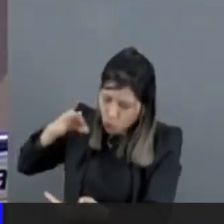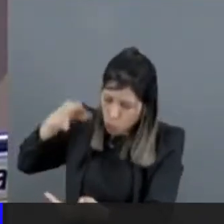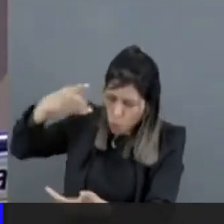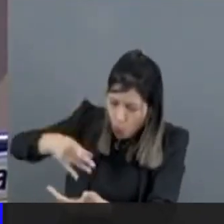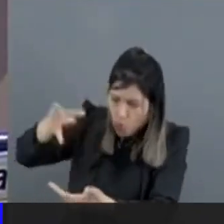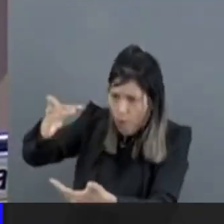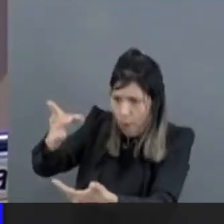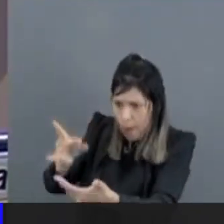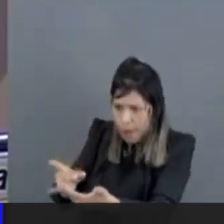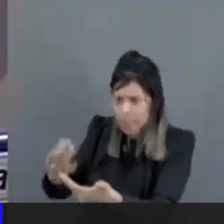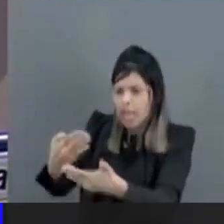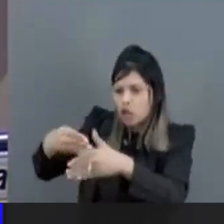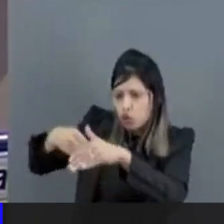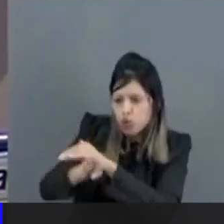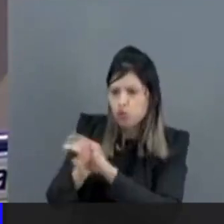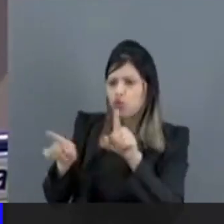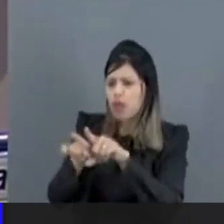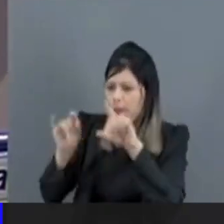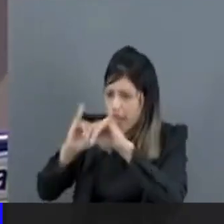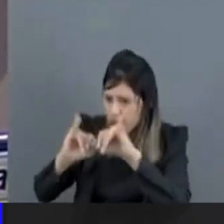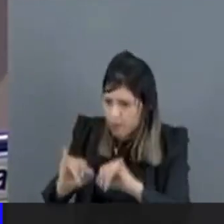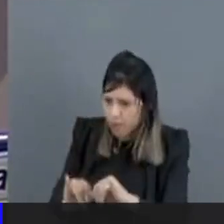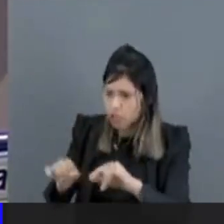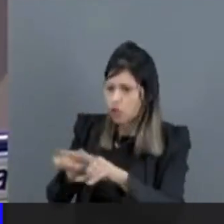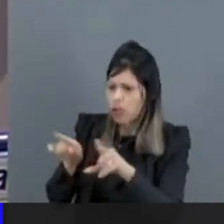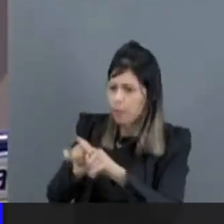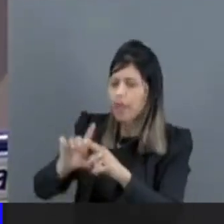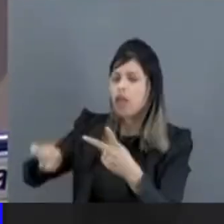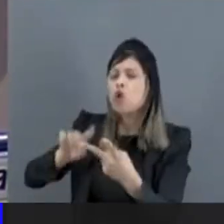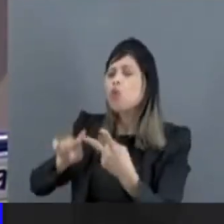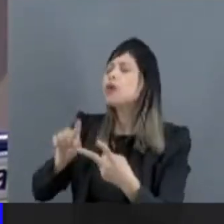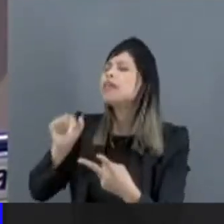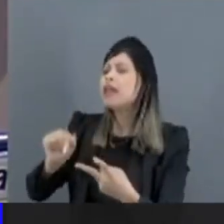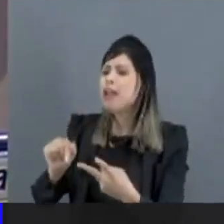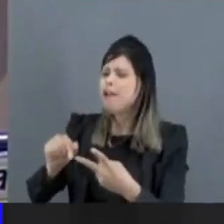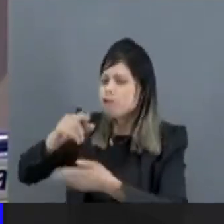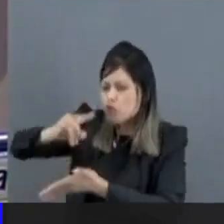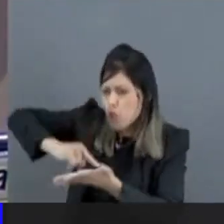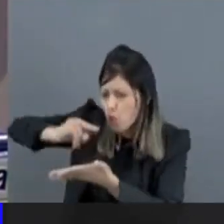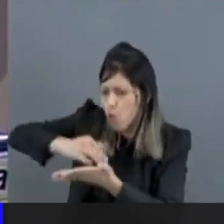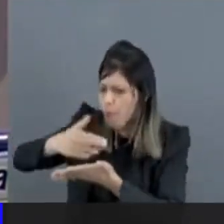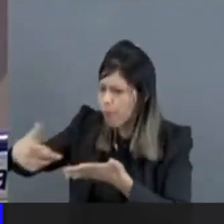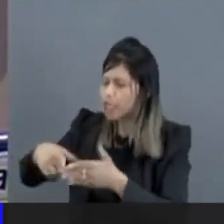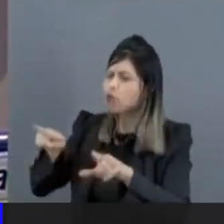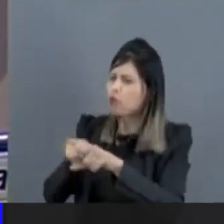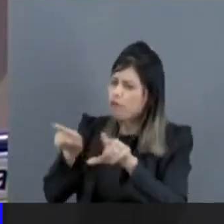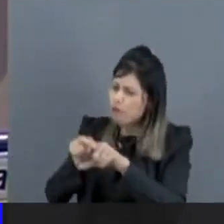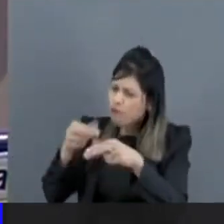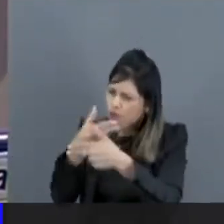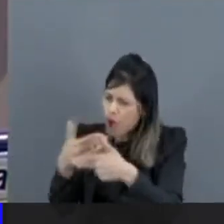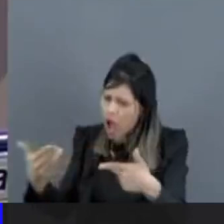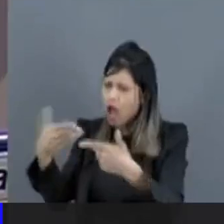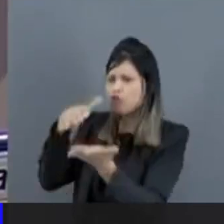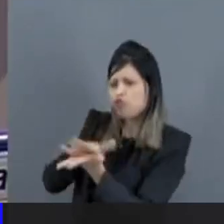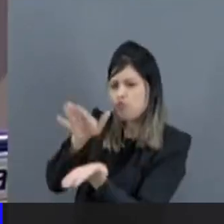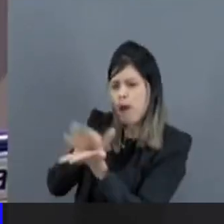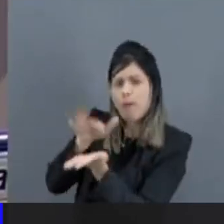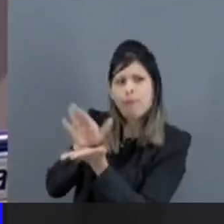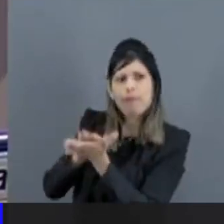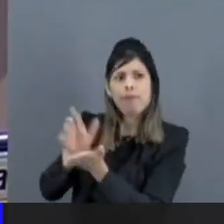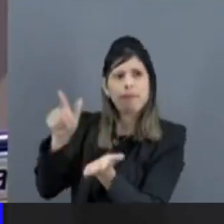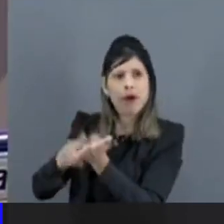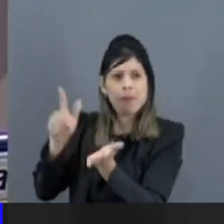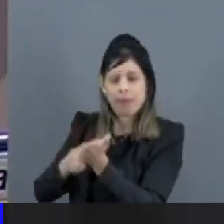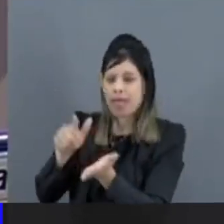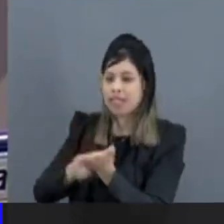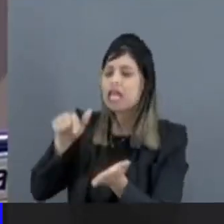e imagens religiosas em que Pese a alegação de Anderson Torres de que sequer tinha conhecimento a respeito do documento ou que ele seria